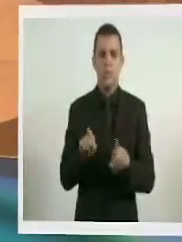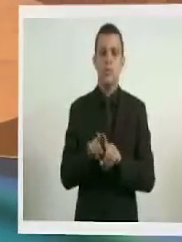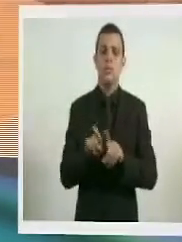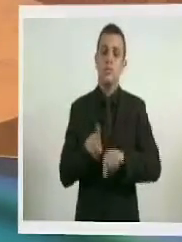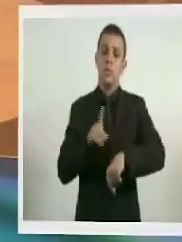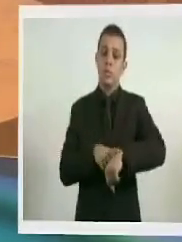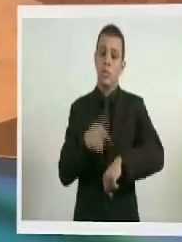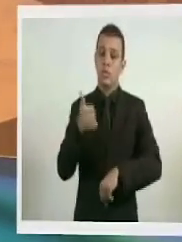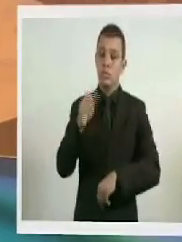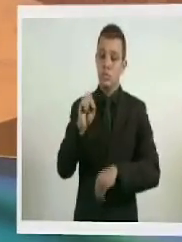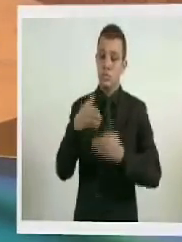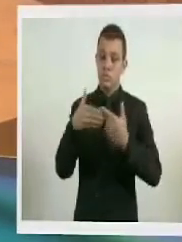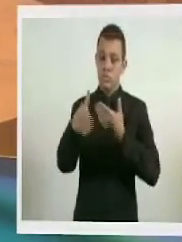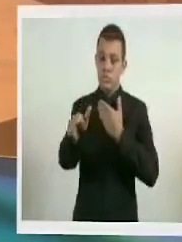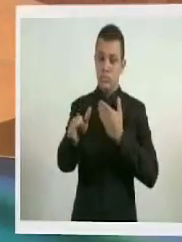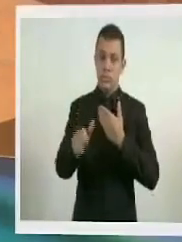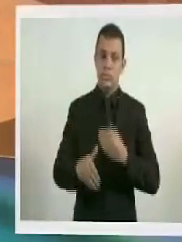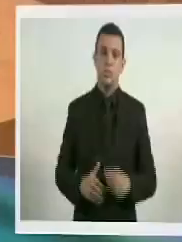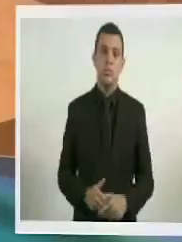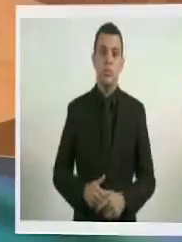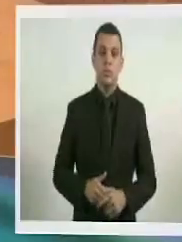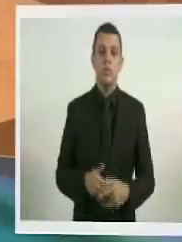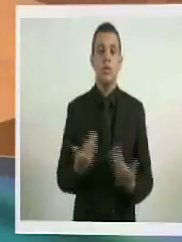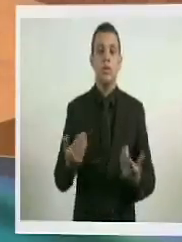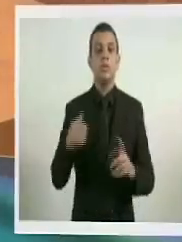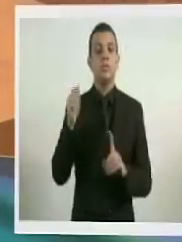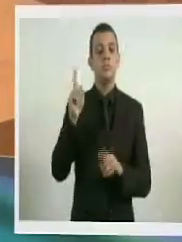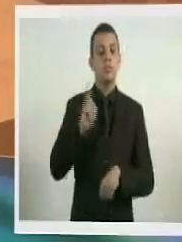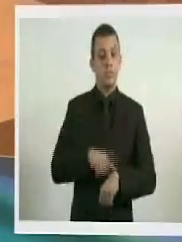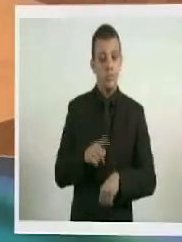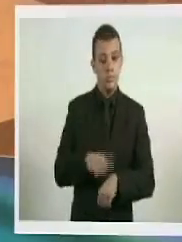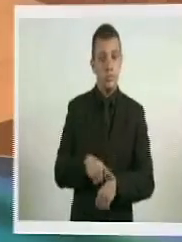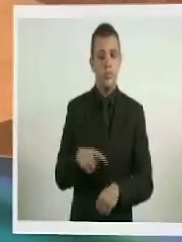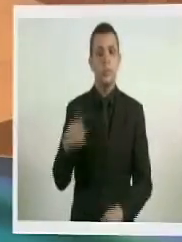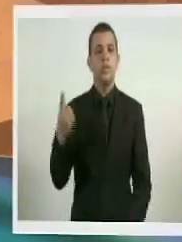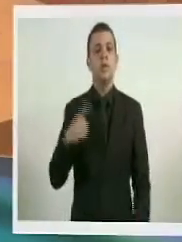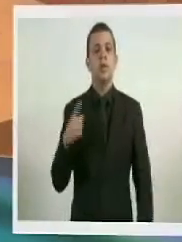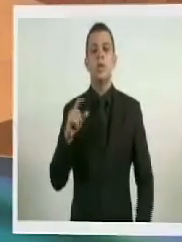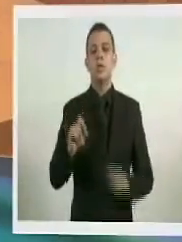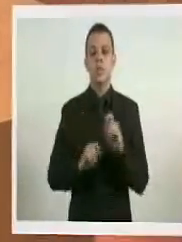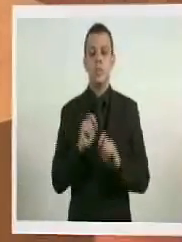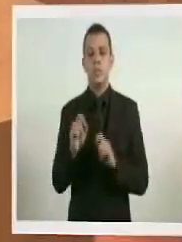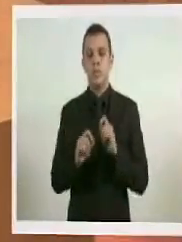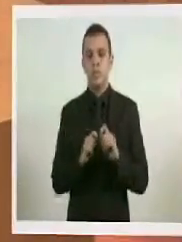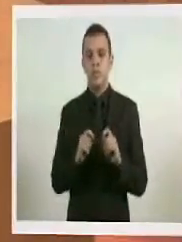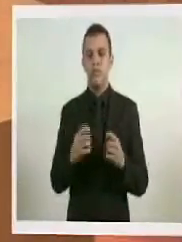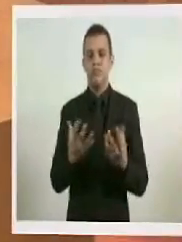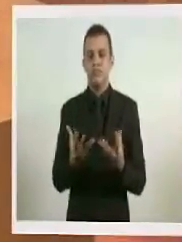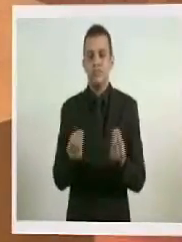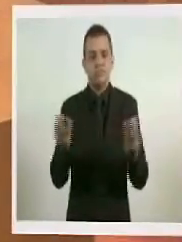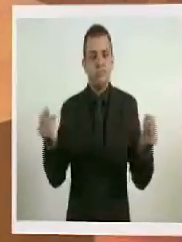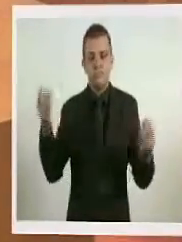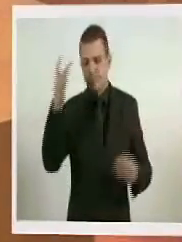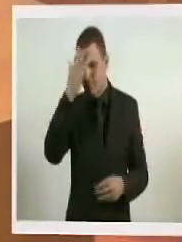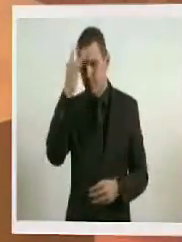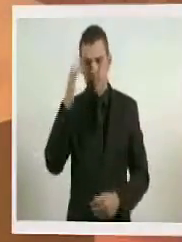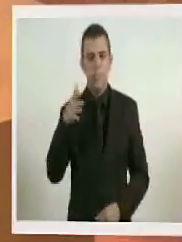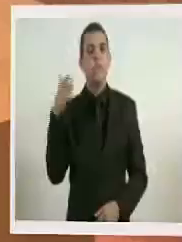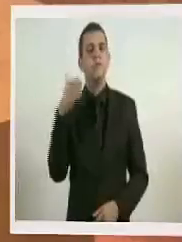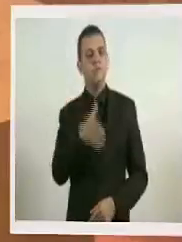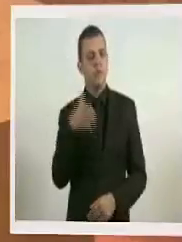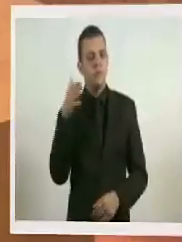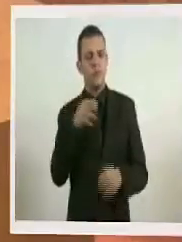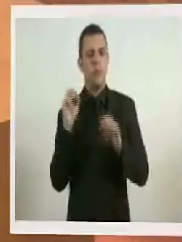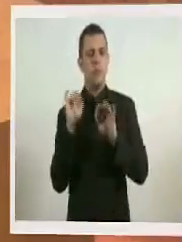horas. Então, nesses horários, existe, na verdade, um volume muito grande de pessoas